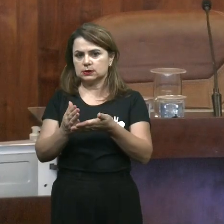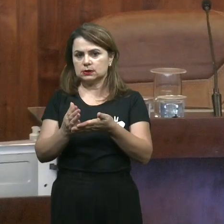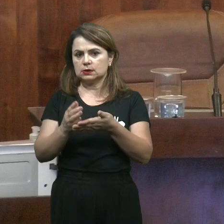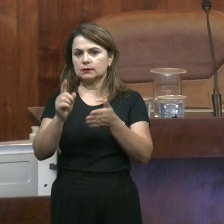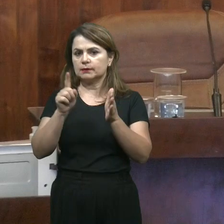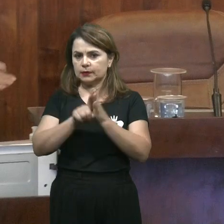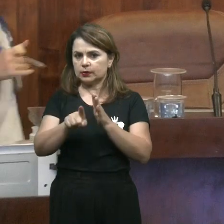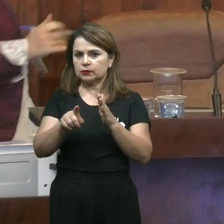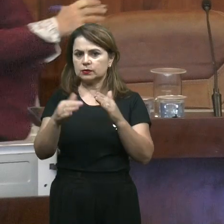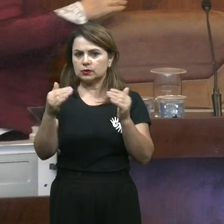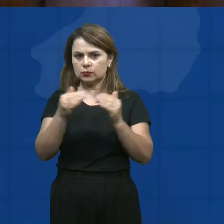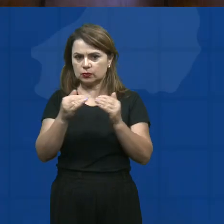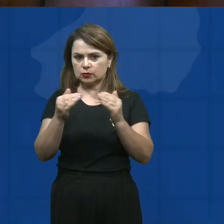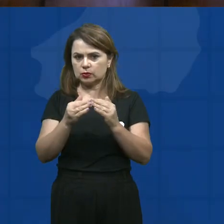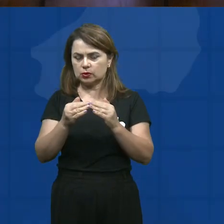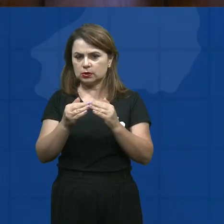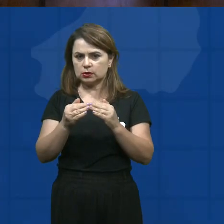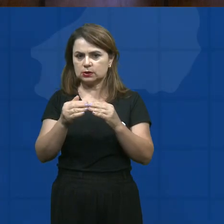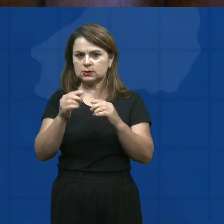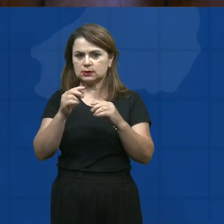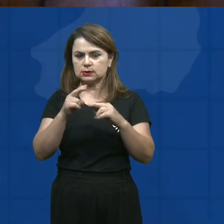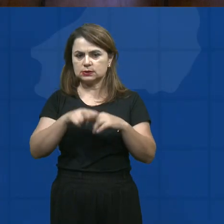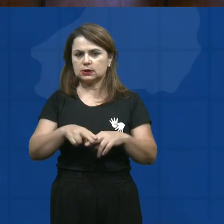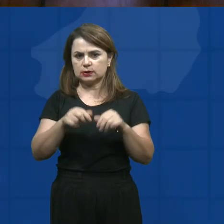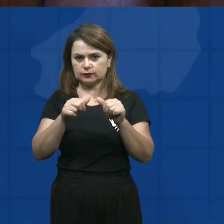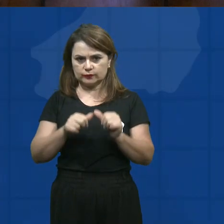O vereador que se confortava, permaneça como se encontram.